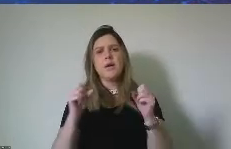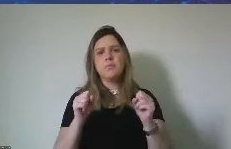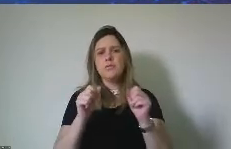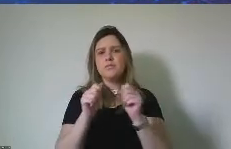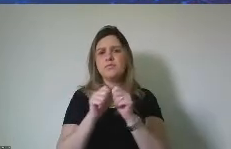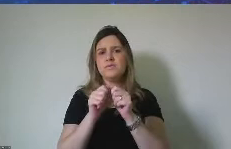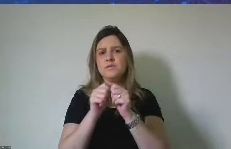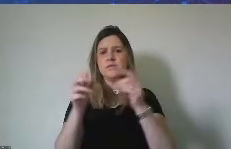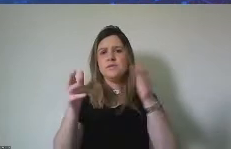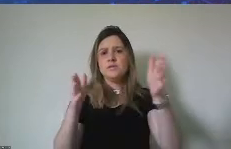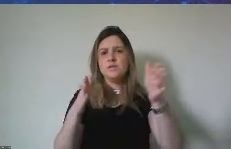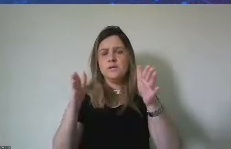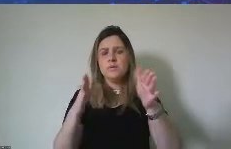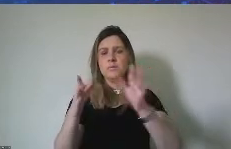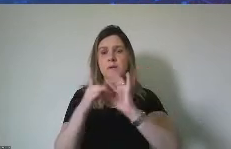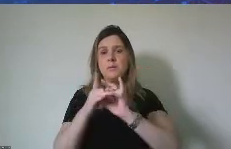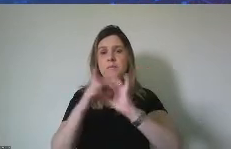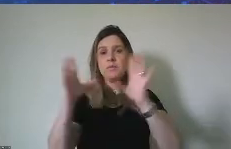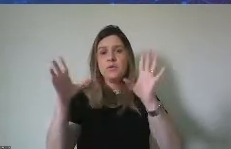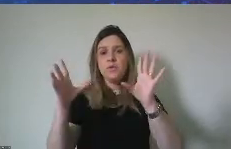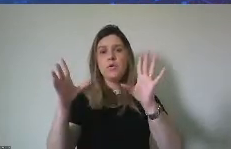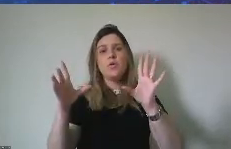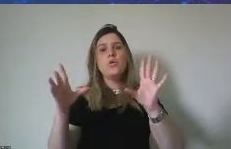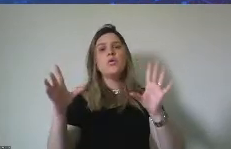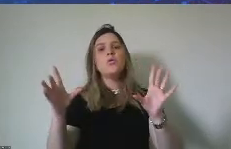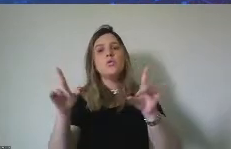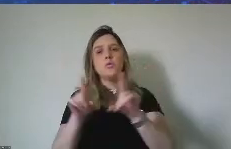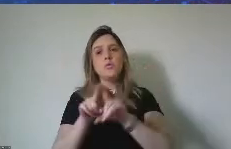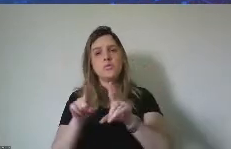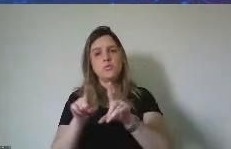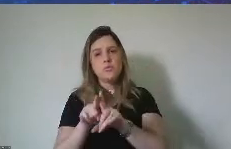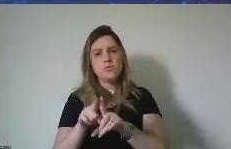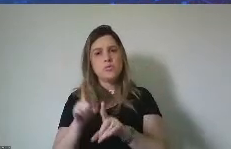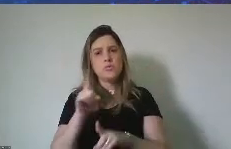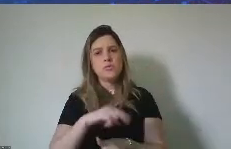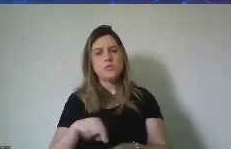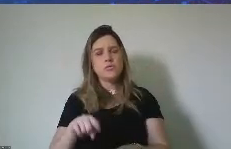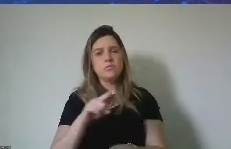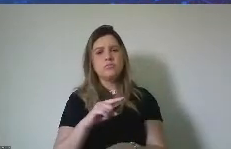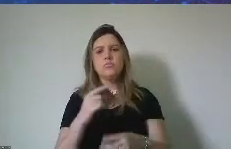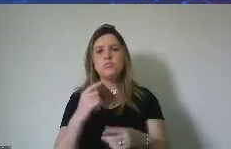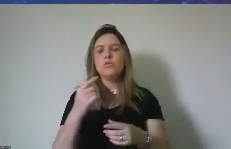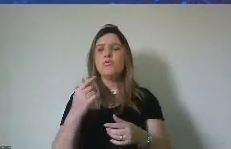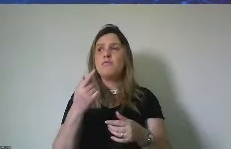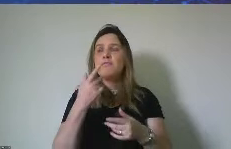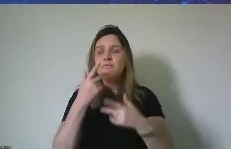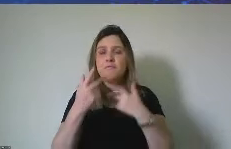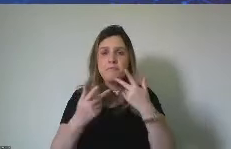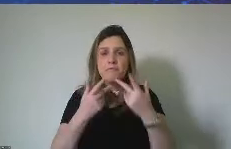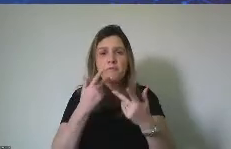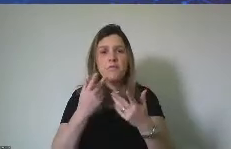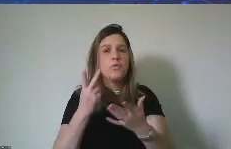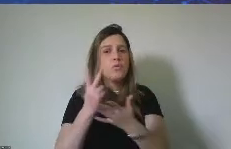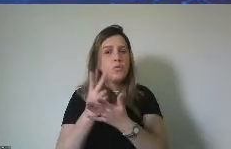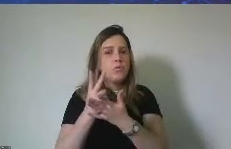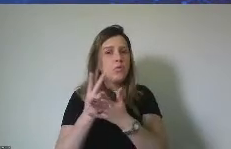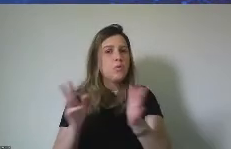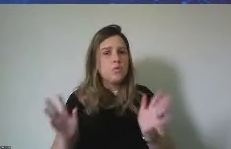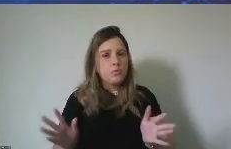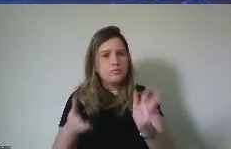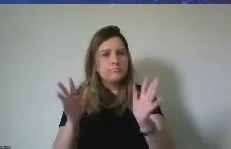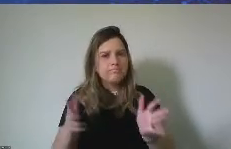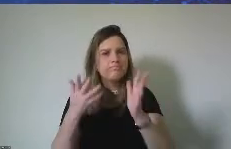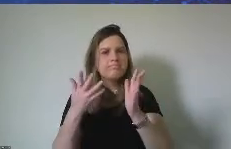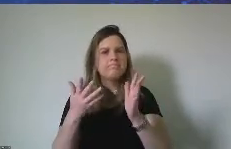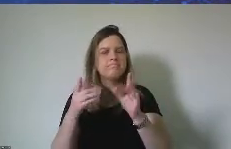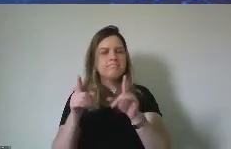para permitir que o operador do sistema consiga extrair valor dos portfólios de geração eu